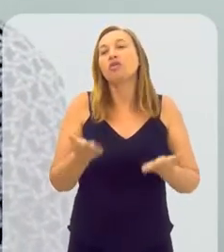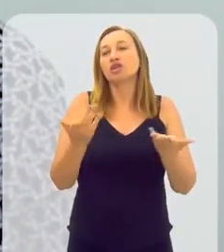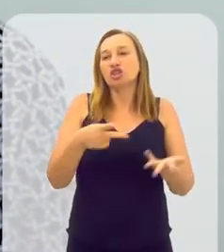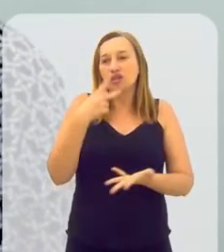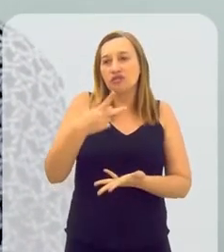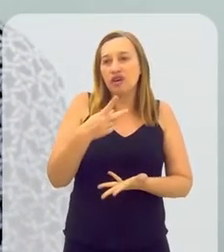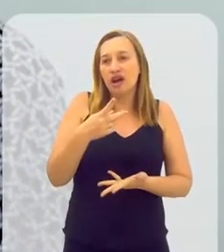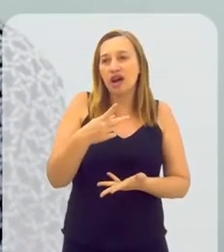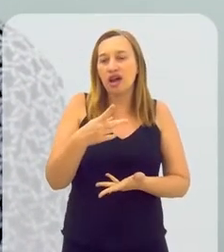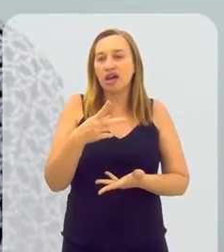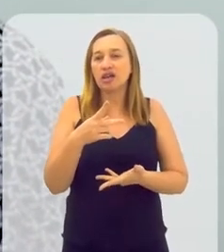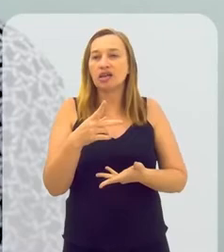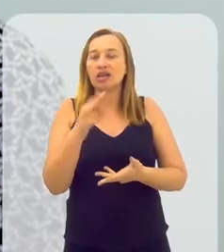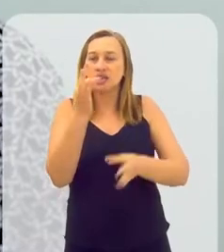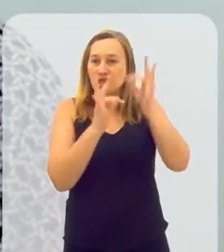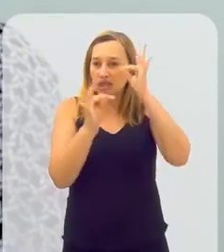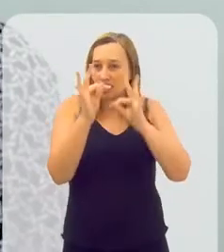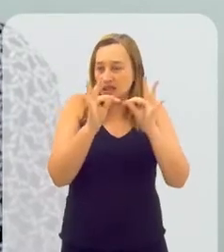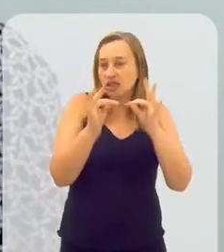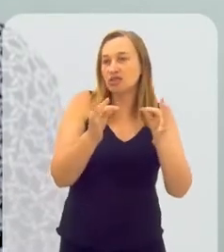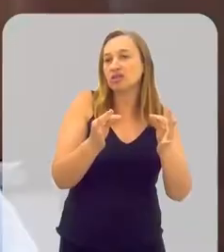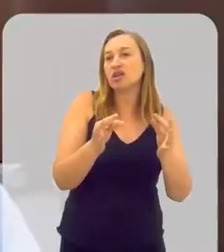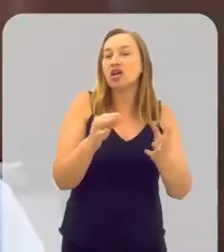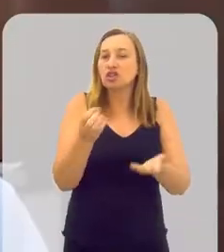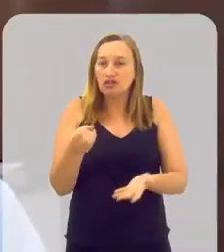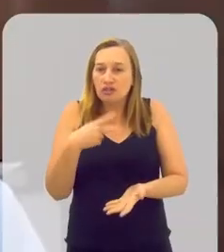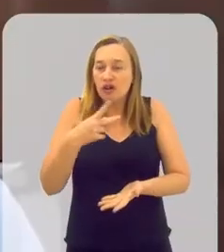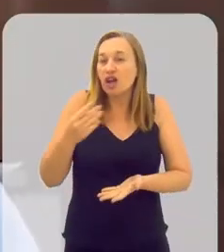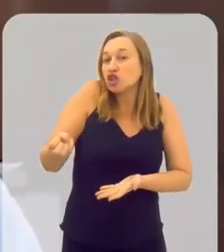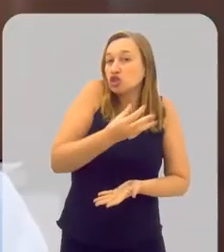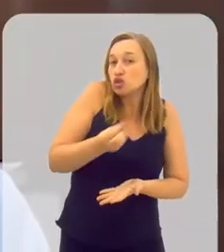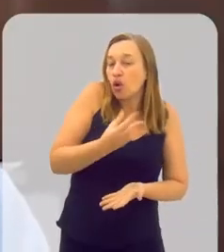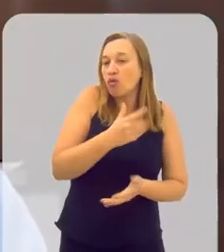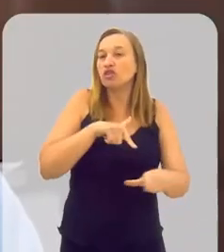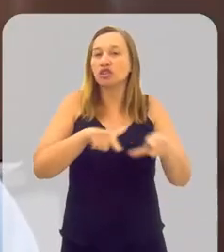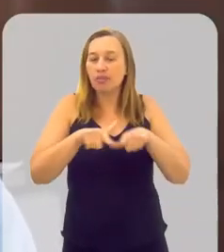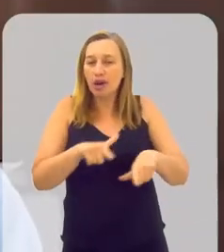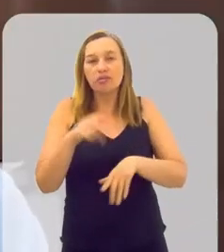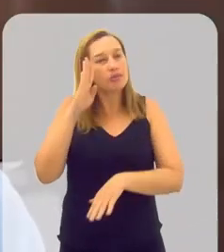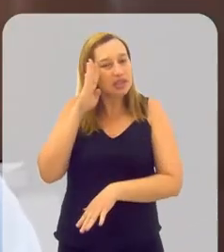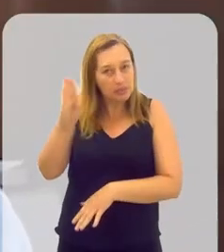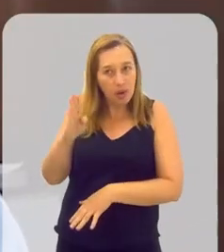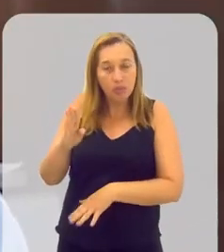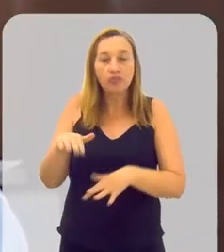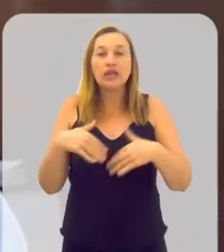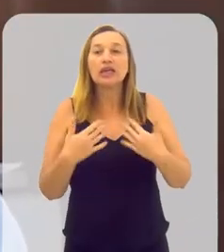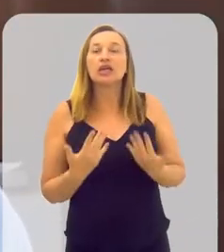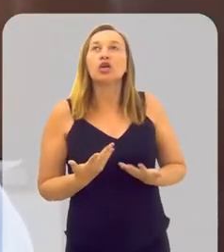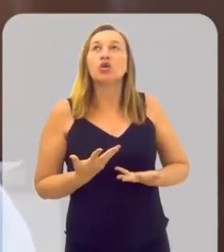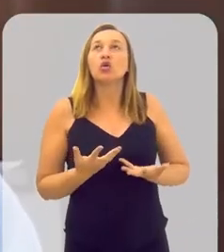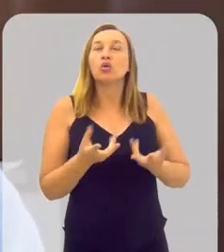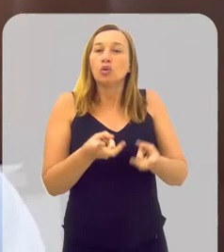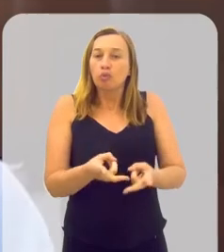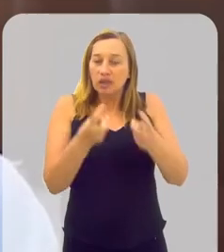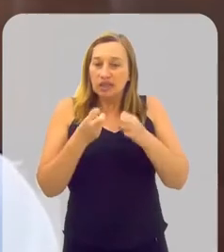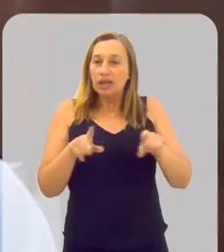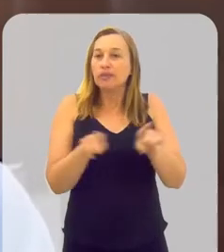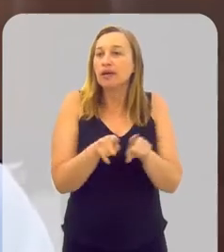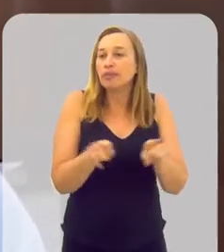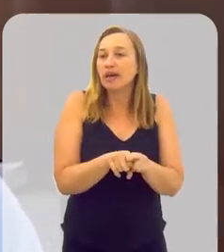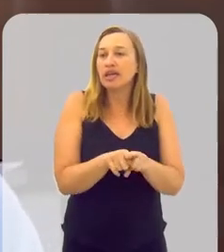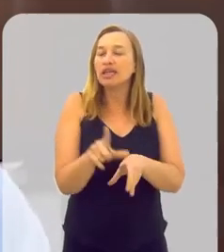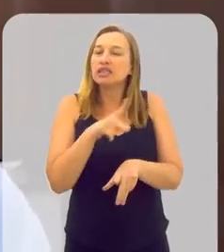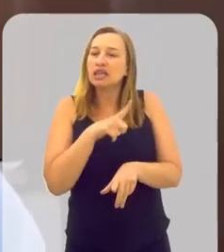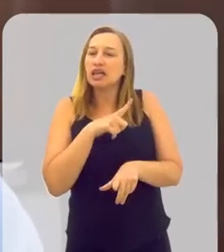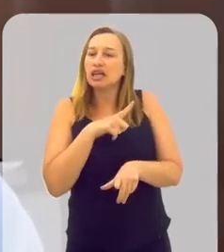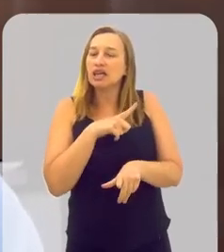gente fala em transição energética, você fala também em novos empregos, novas qualificações que vão ser necessárias. O